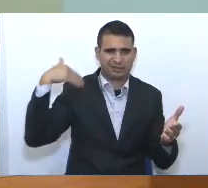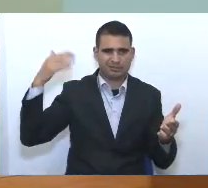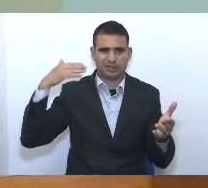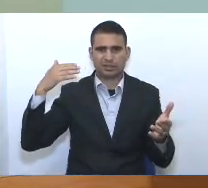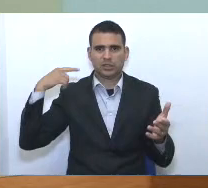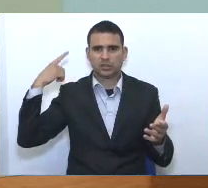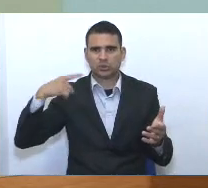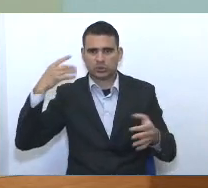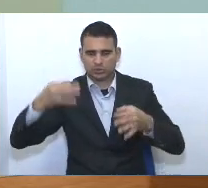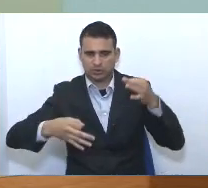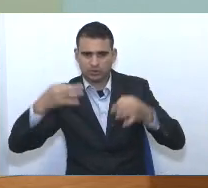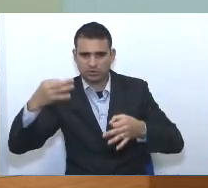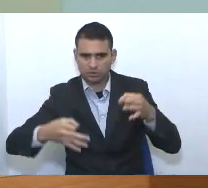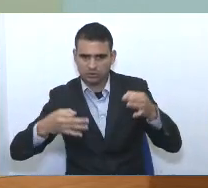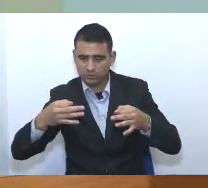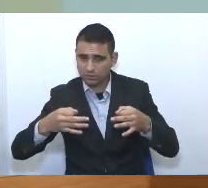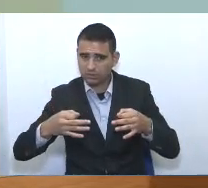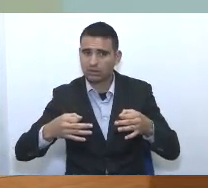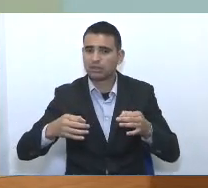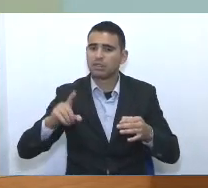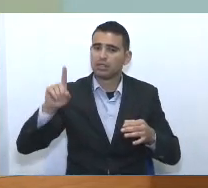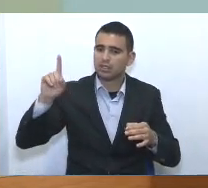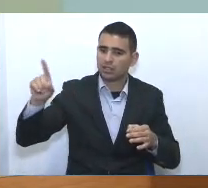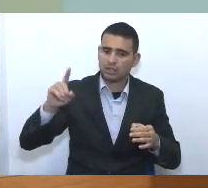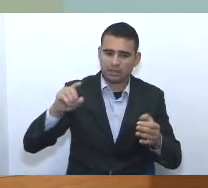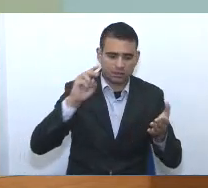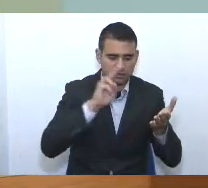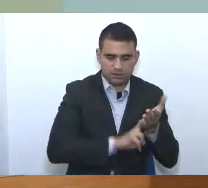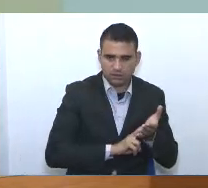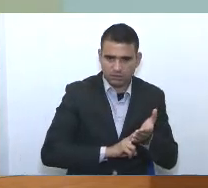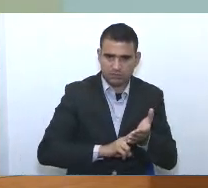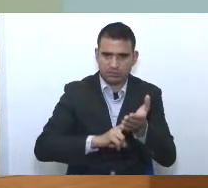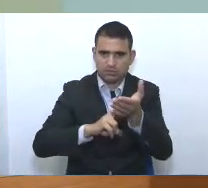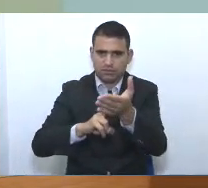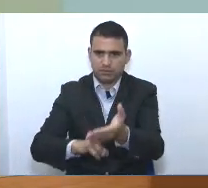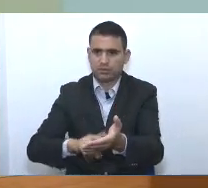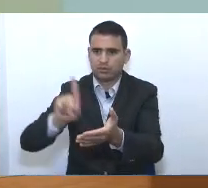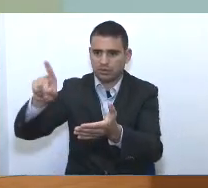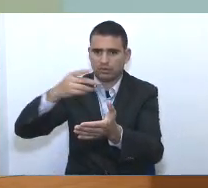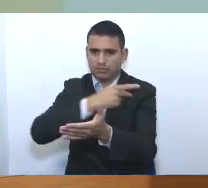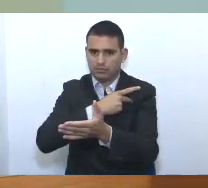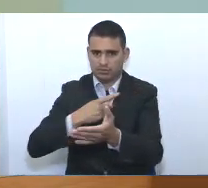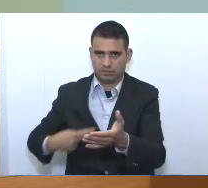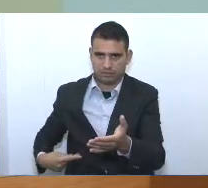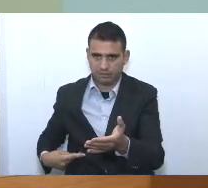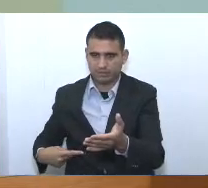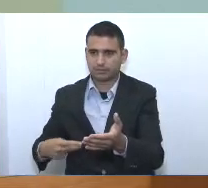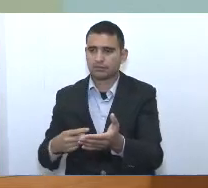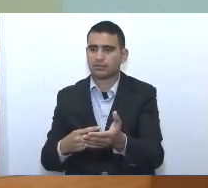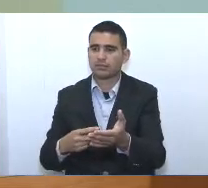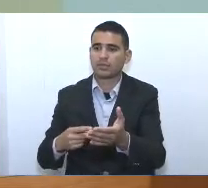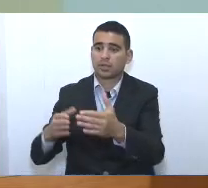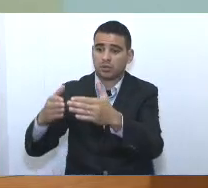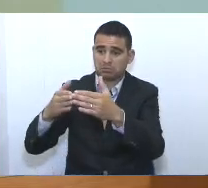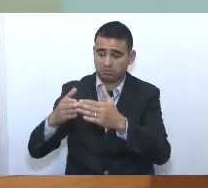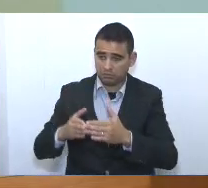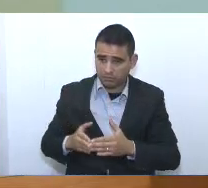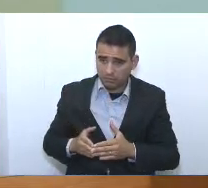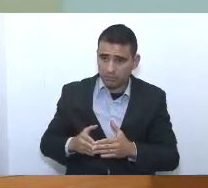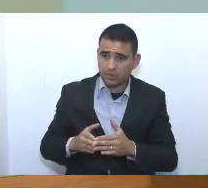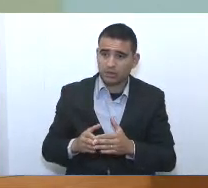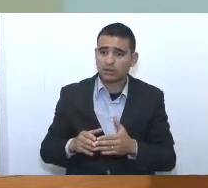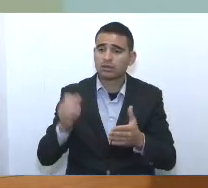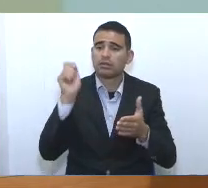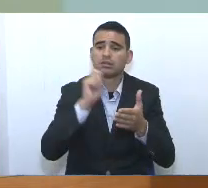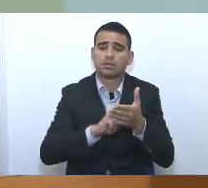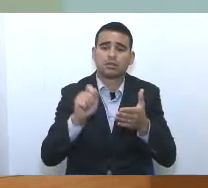da fazenda, enviou um ofício à prefeitura, solicitando informações se